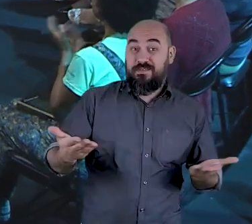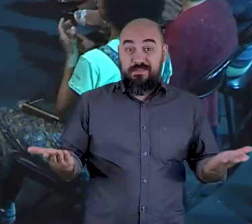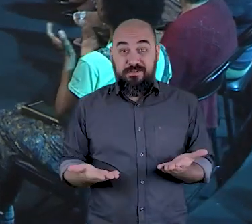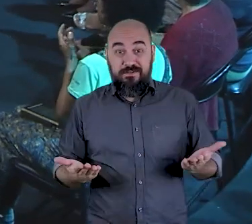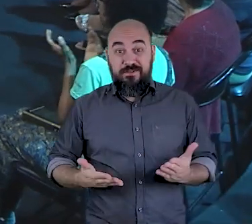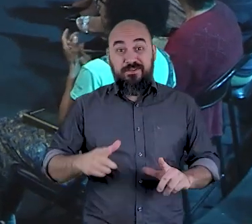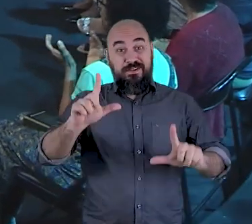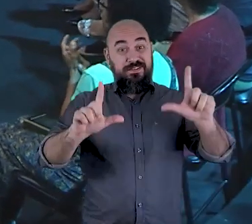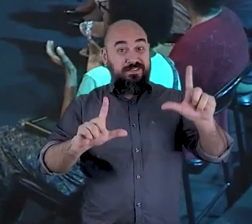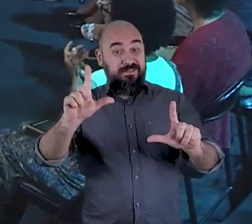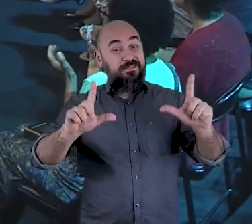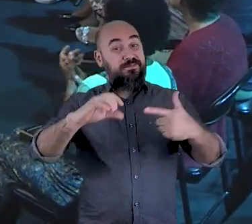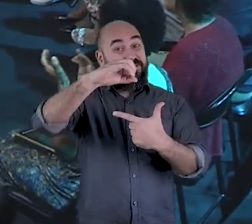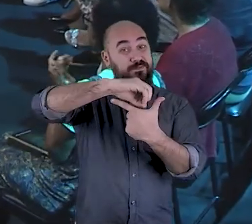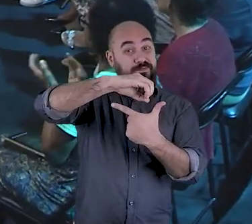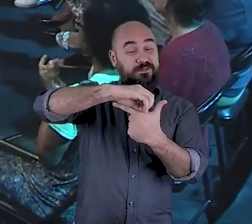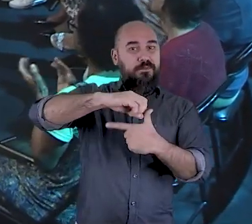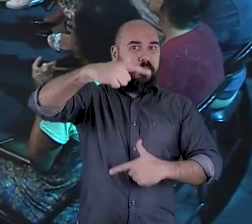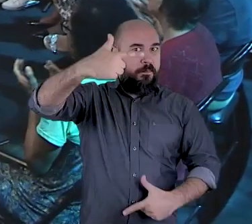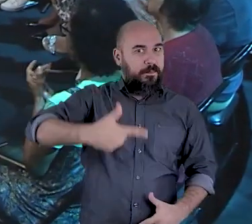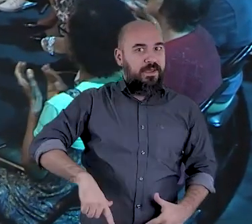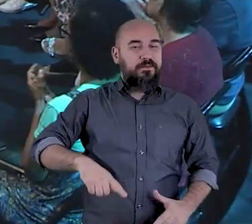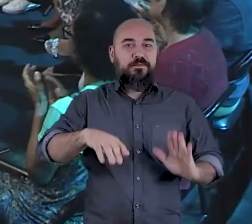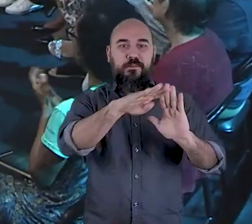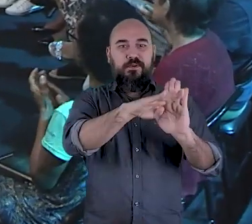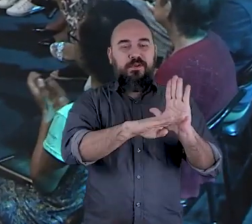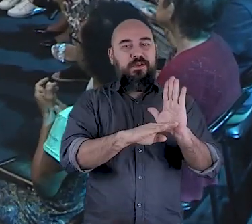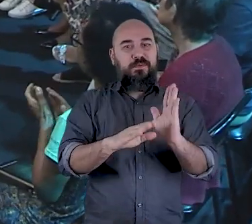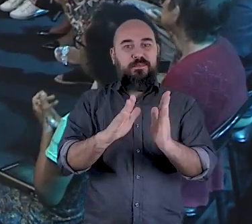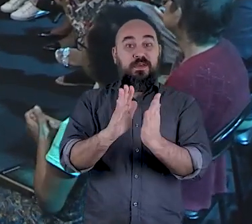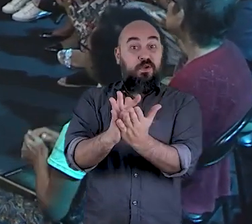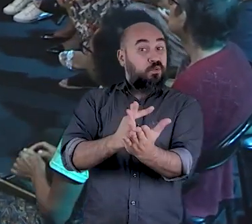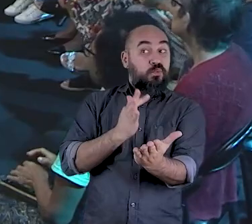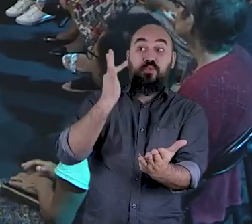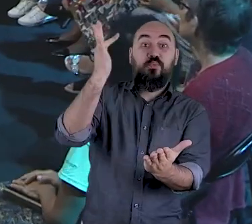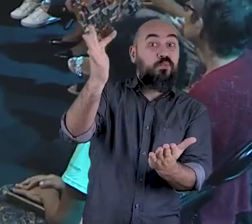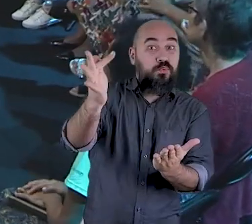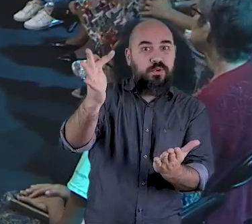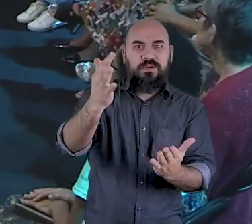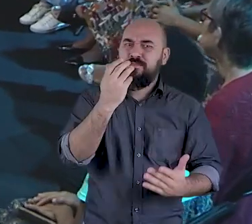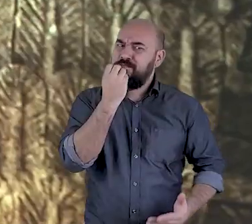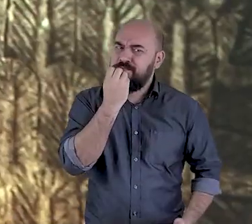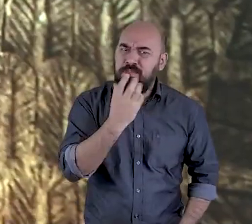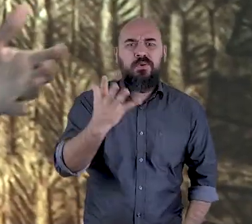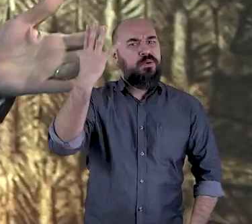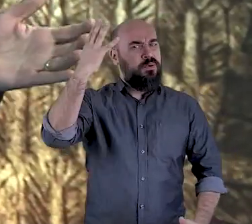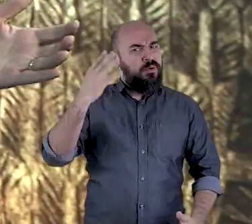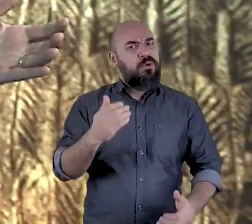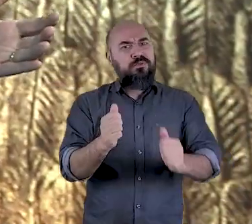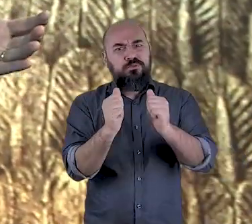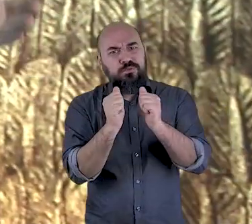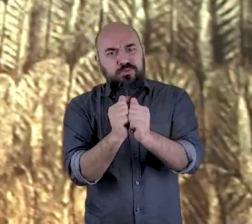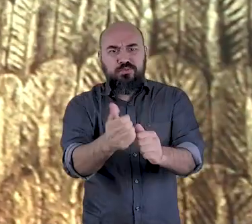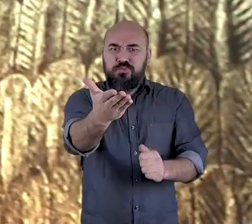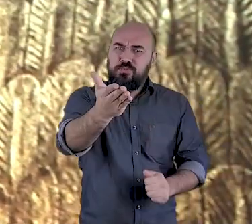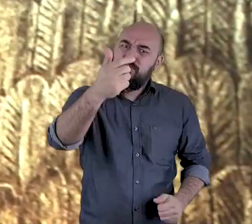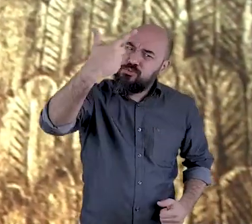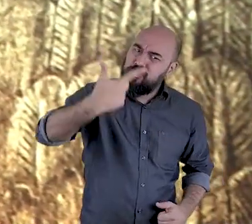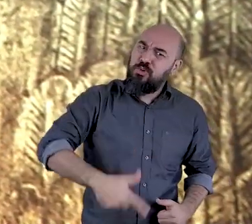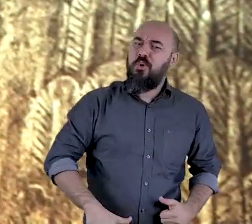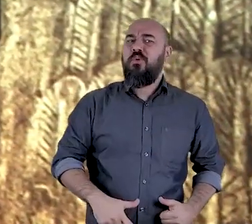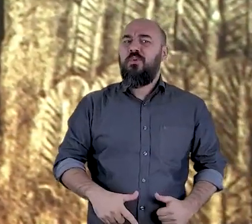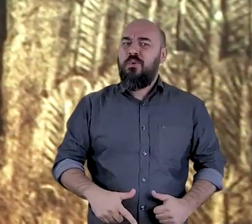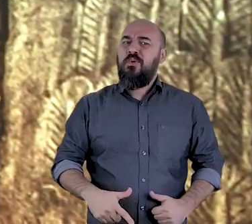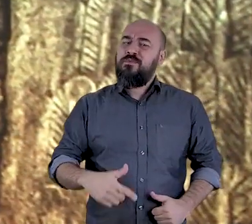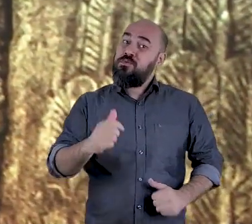começa agora na tela da TV Novo Tempo mais um programa Arena do Futuro Que bom poder falar com você mais